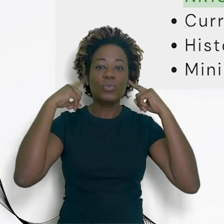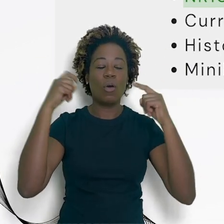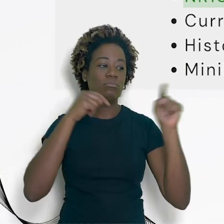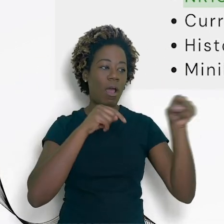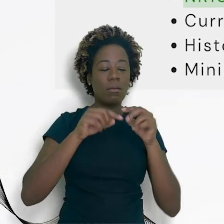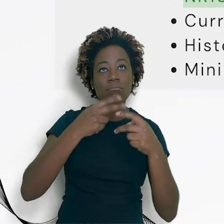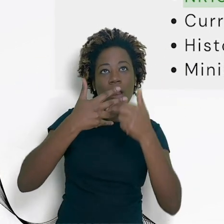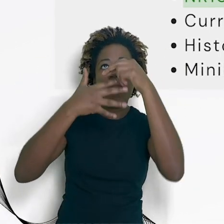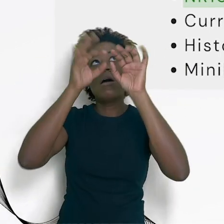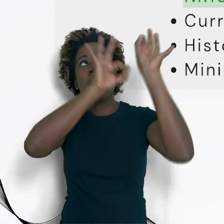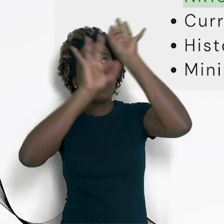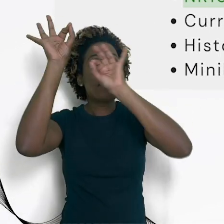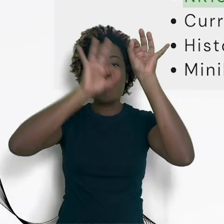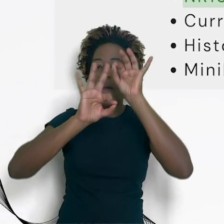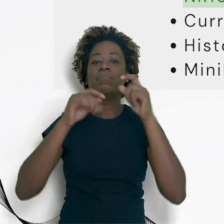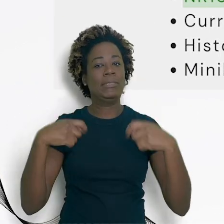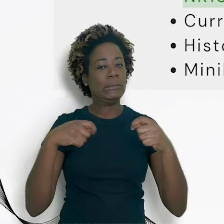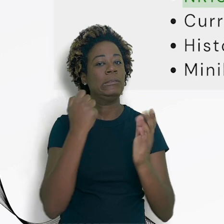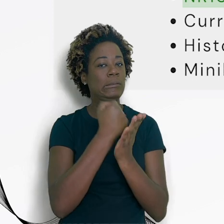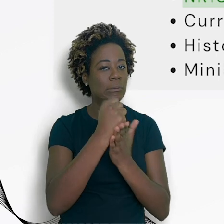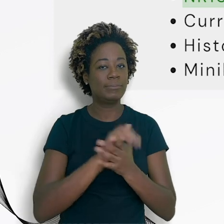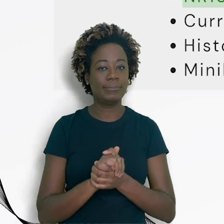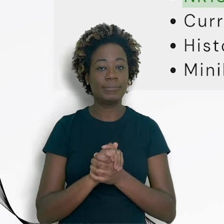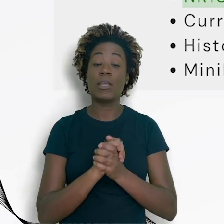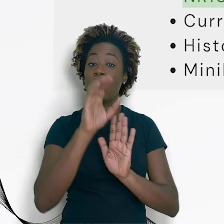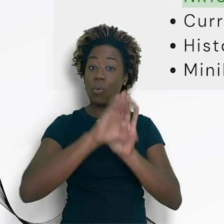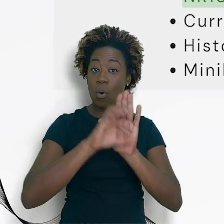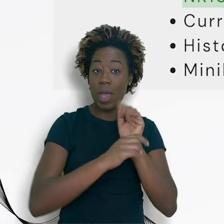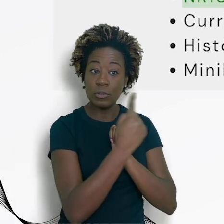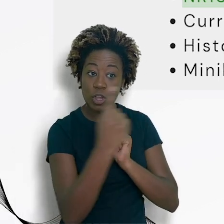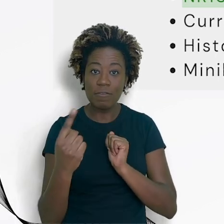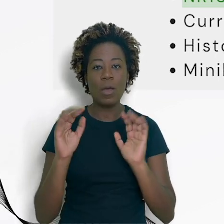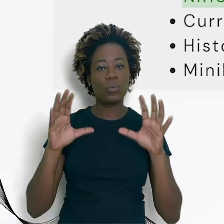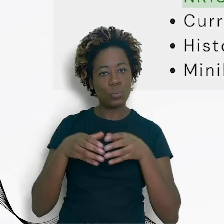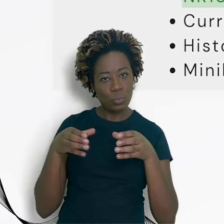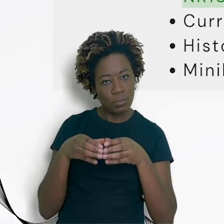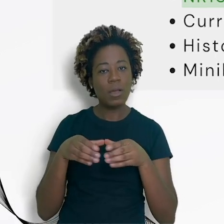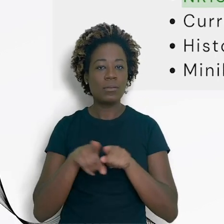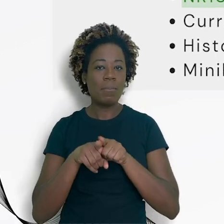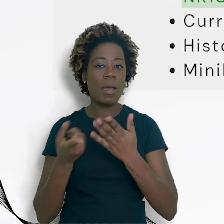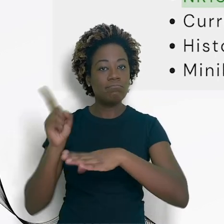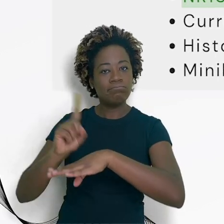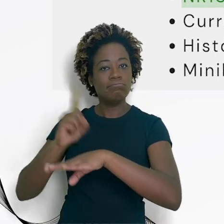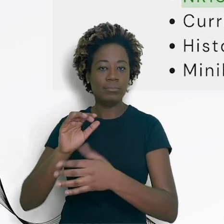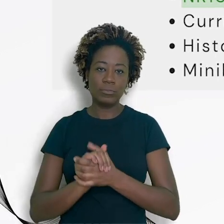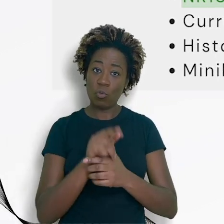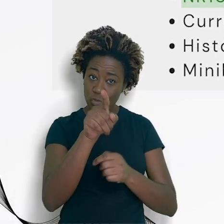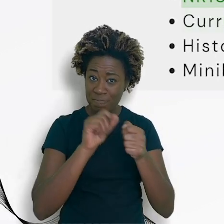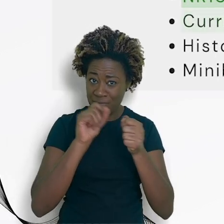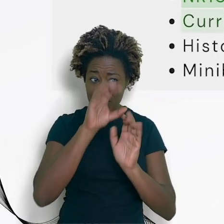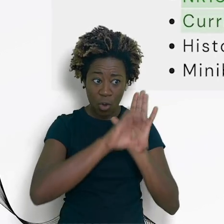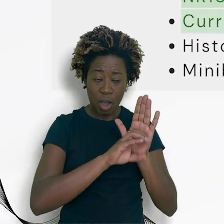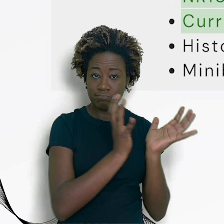sobem em altura e vão ter contatos com a parte elétrica. Currículo individual, grupo e espetáculo. Você deve produzir um